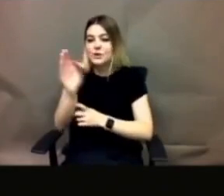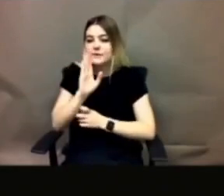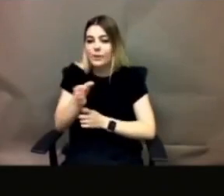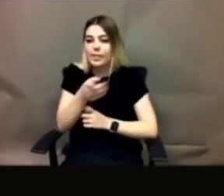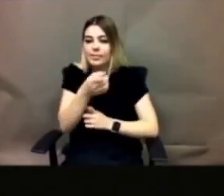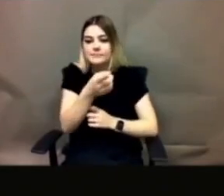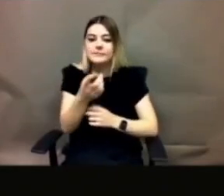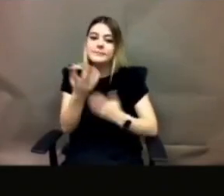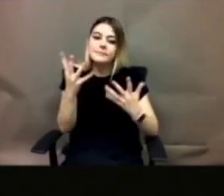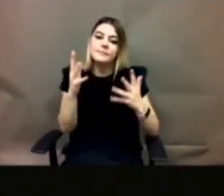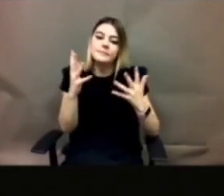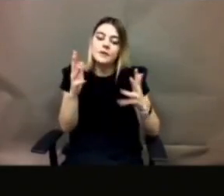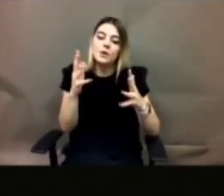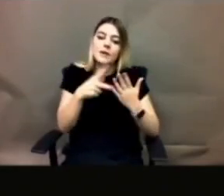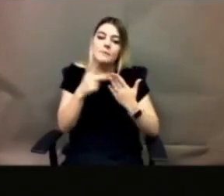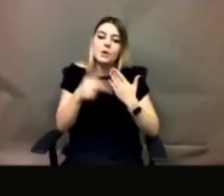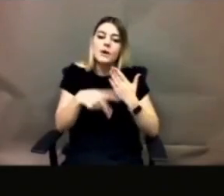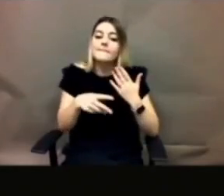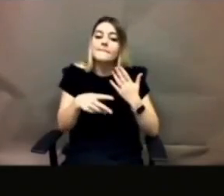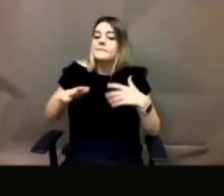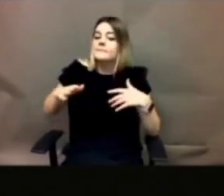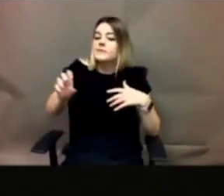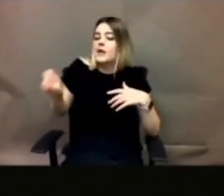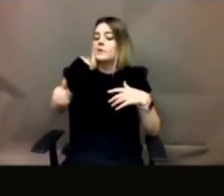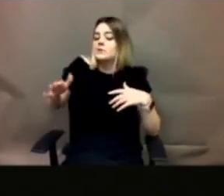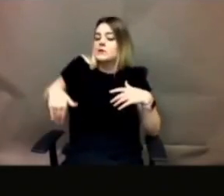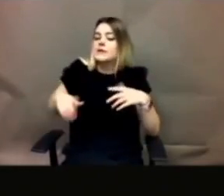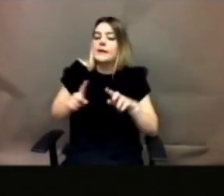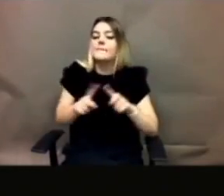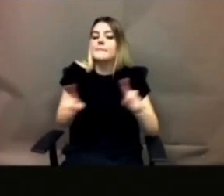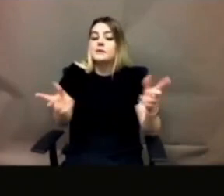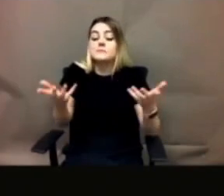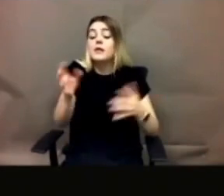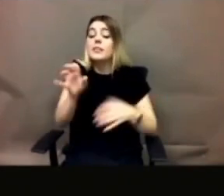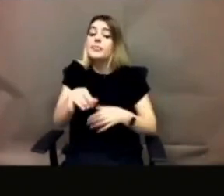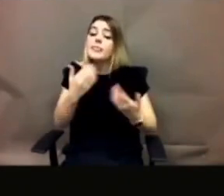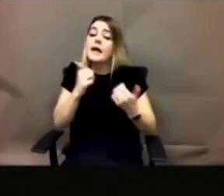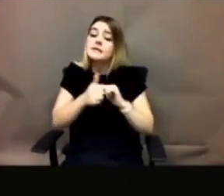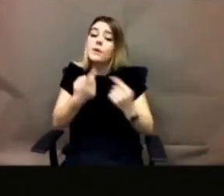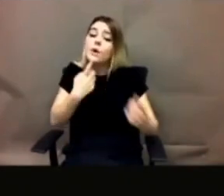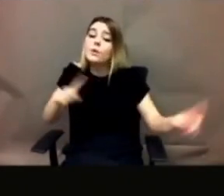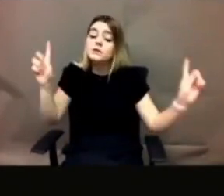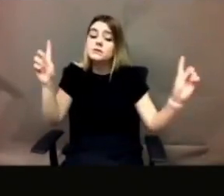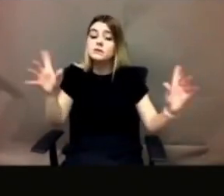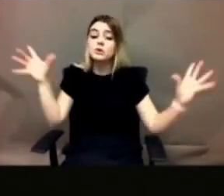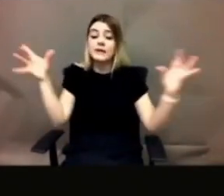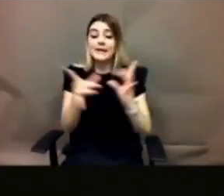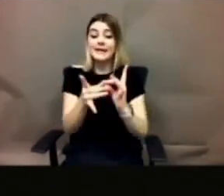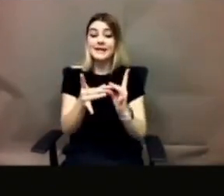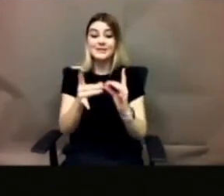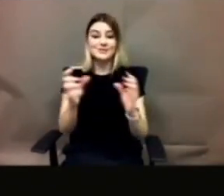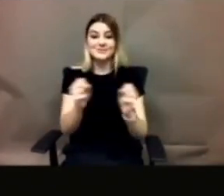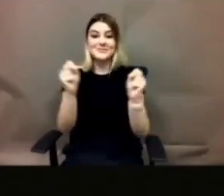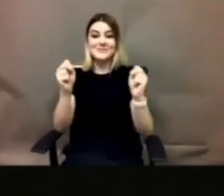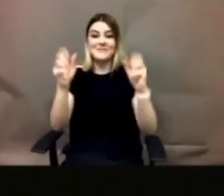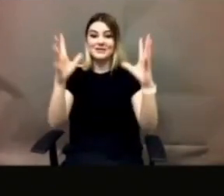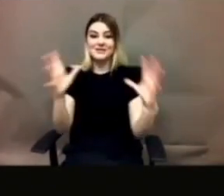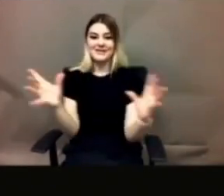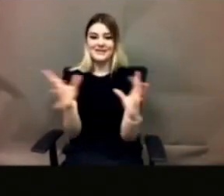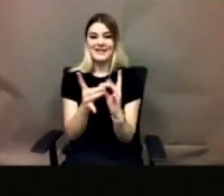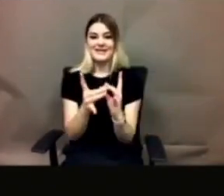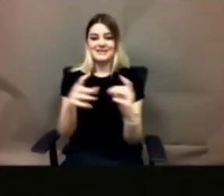encostar nas outras setas, nada acontece, porque eu não programei para isso. Então, é assim que funciona. É como mágica.